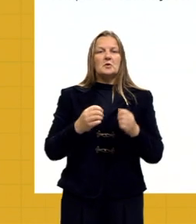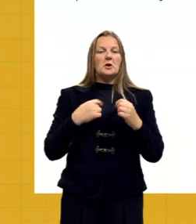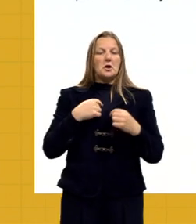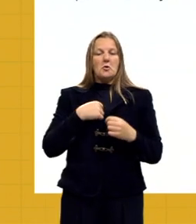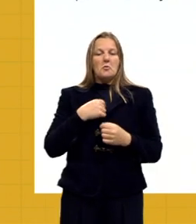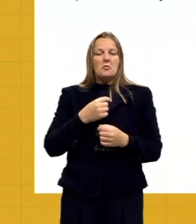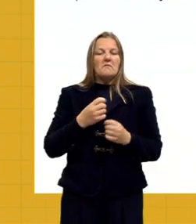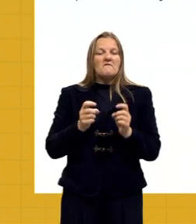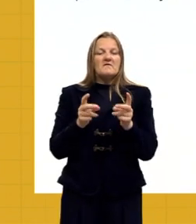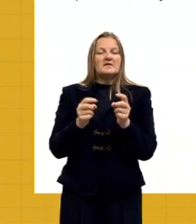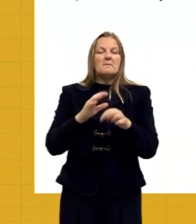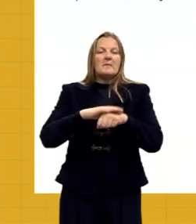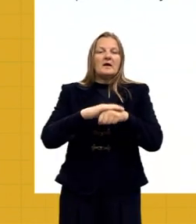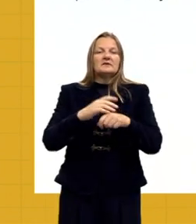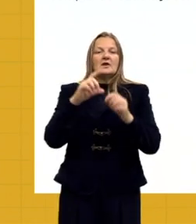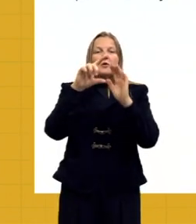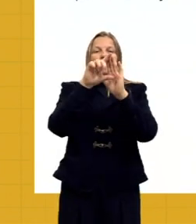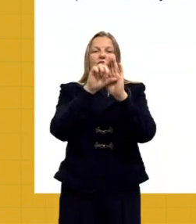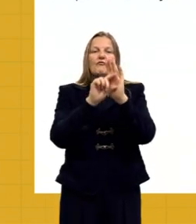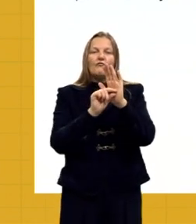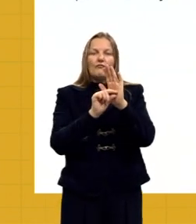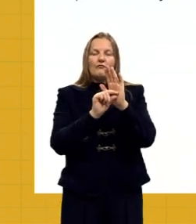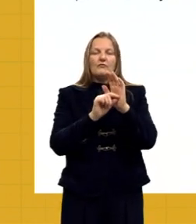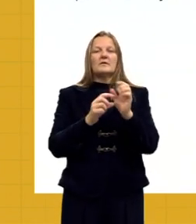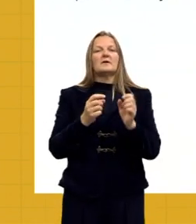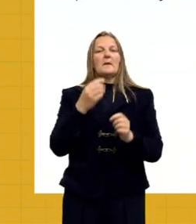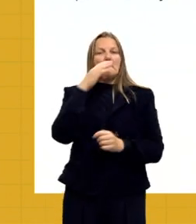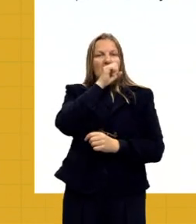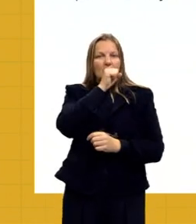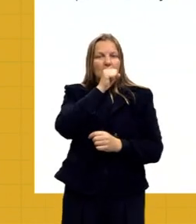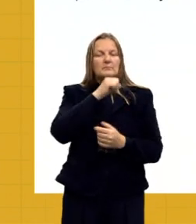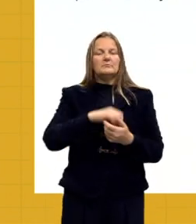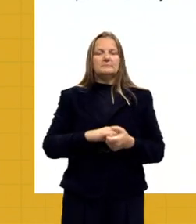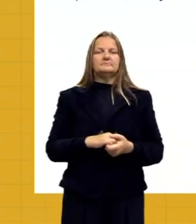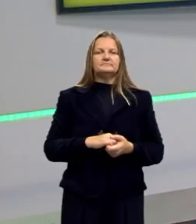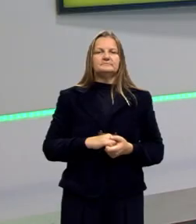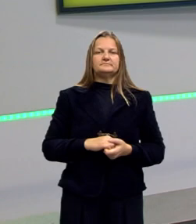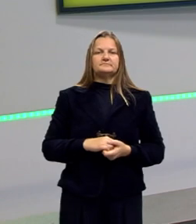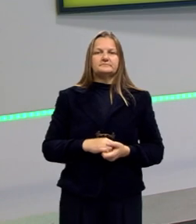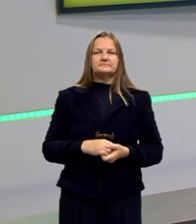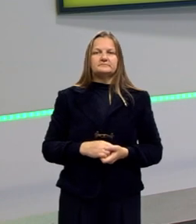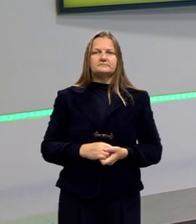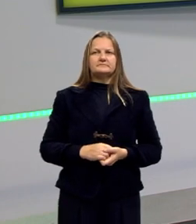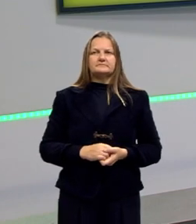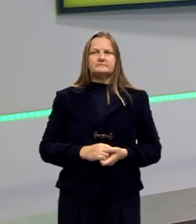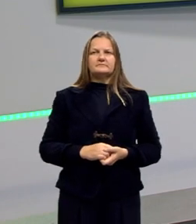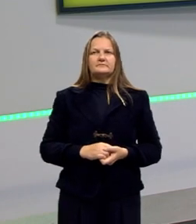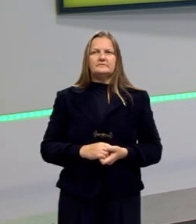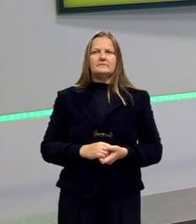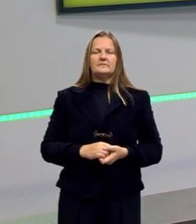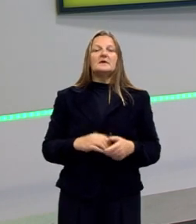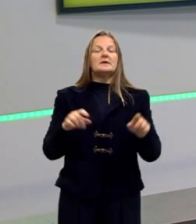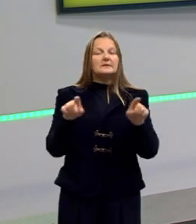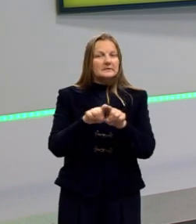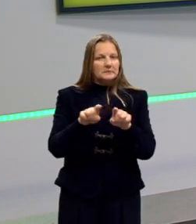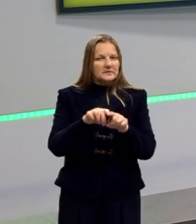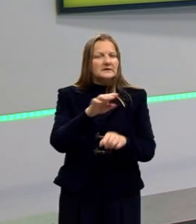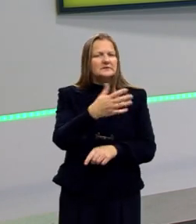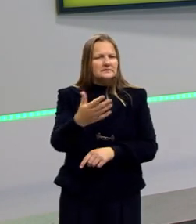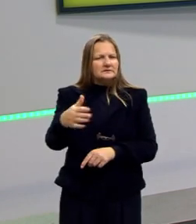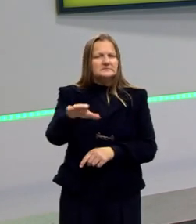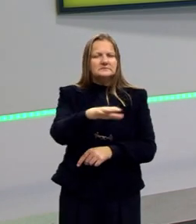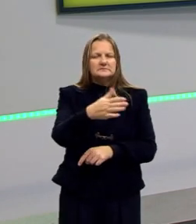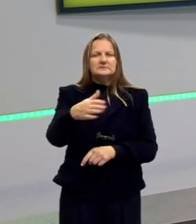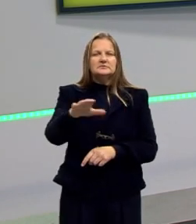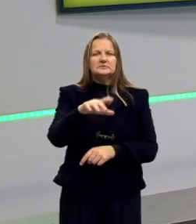do pão Então ela quer vender mais ela consegue baixar mais o preço desse desse desse desse produto ou muitas vezes o